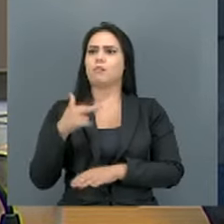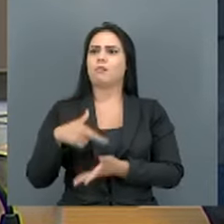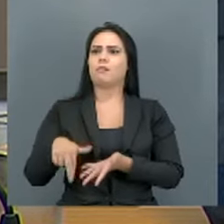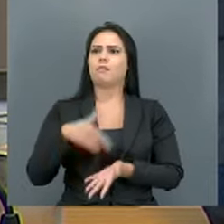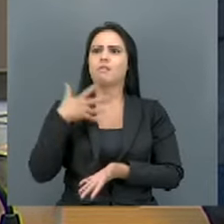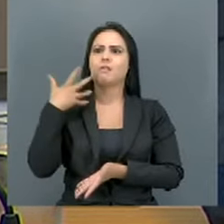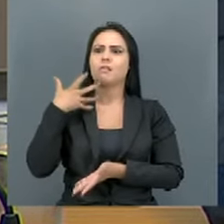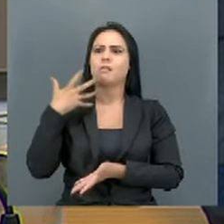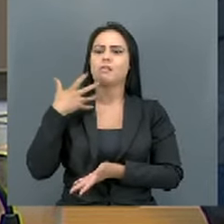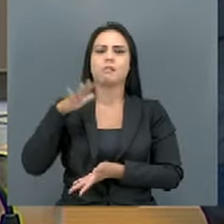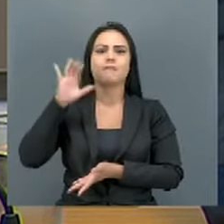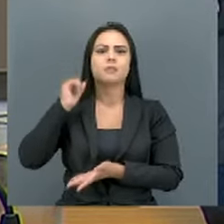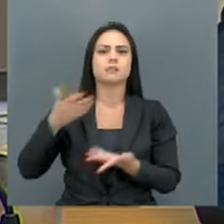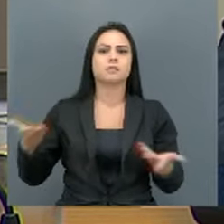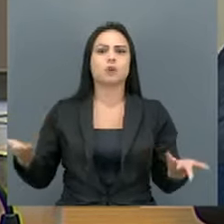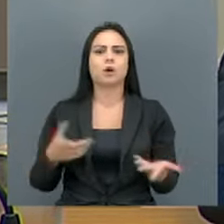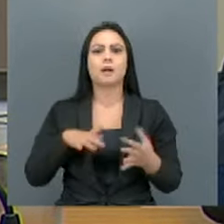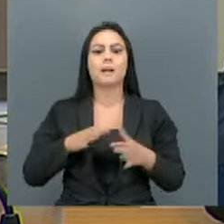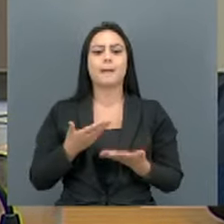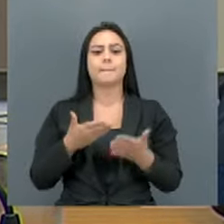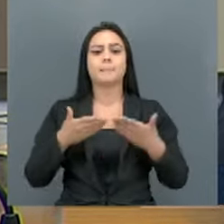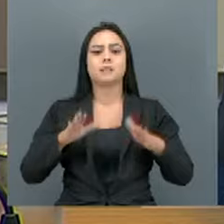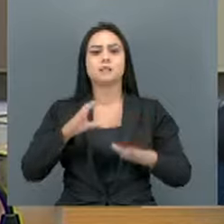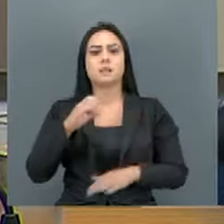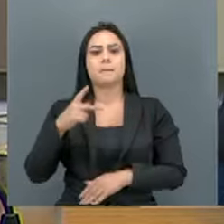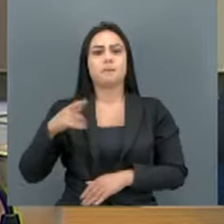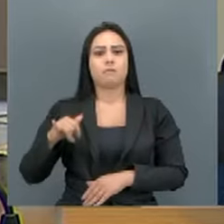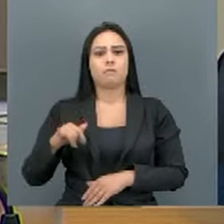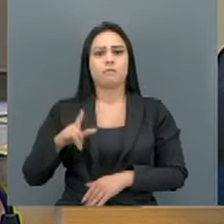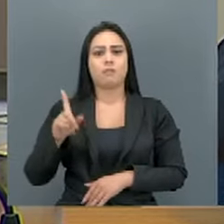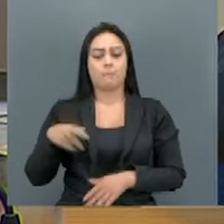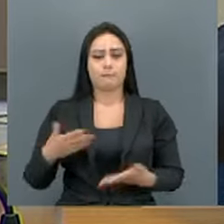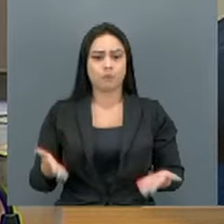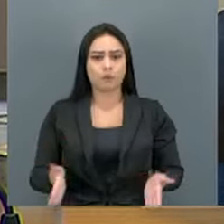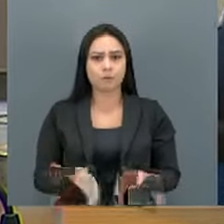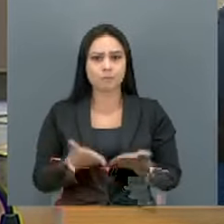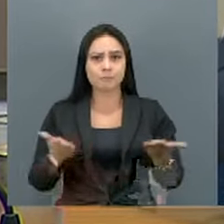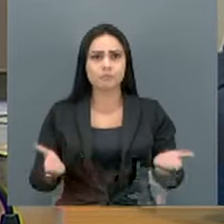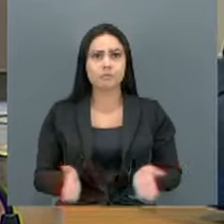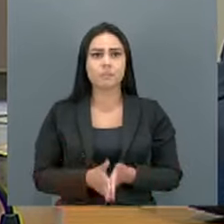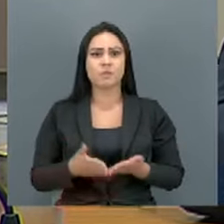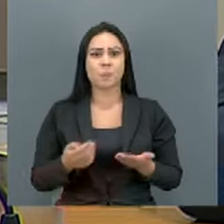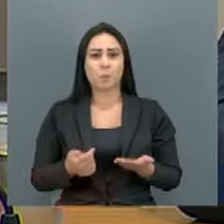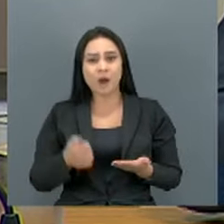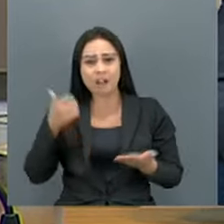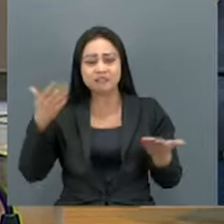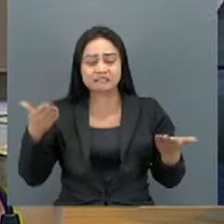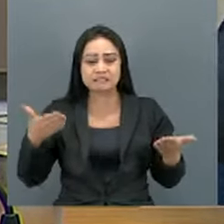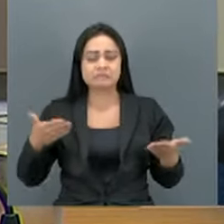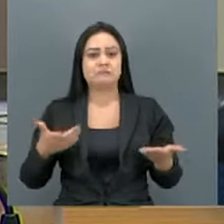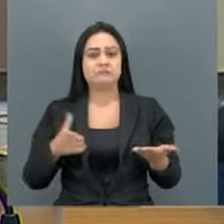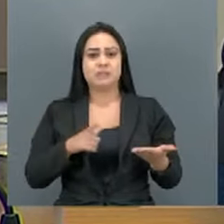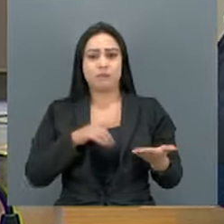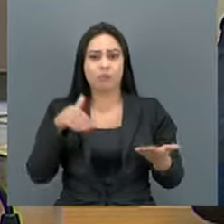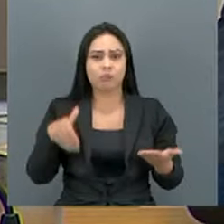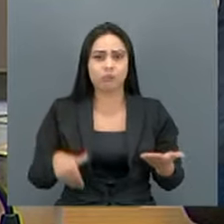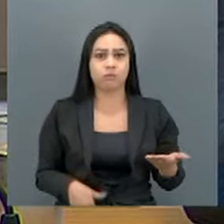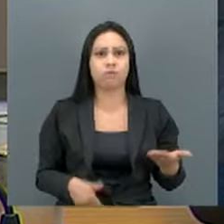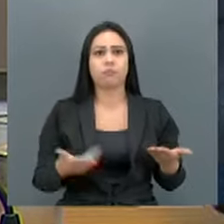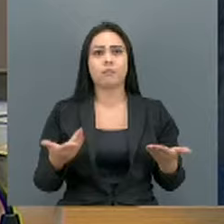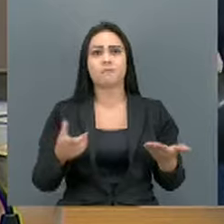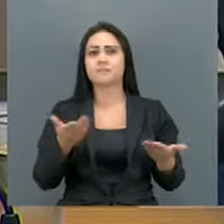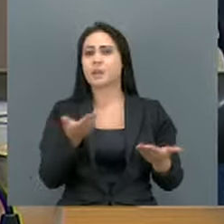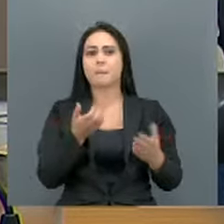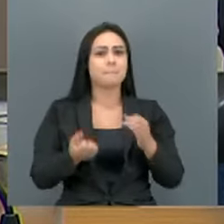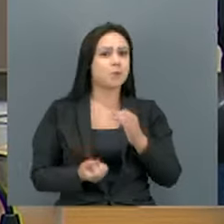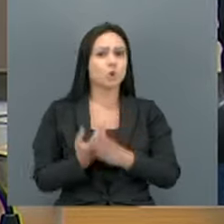estamos escutando desde que foi instalada a CPI. Estão pobres, beirando a miséria, querem produzir, não podem,